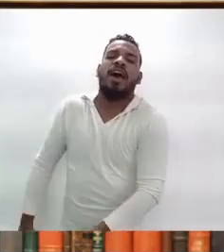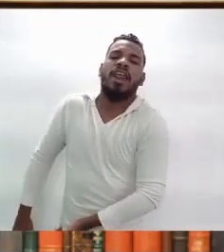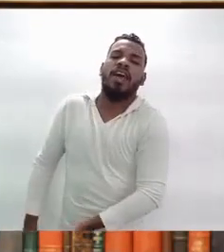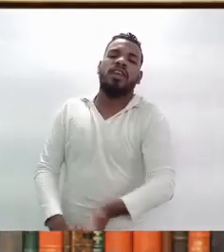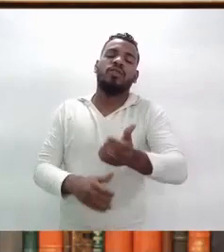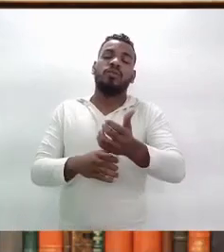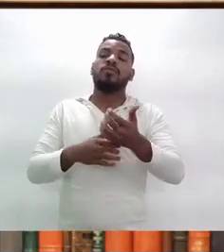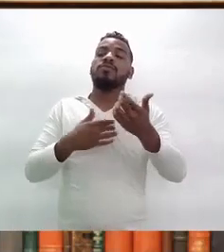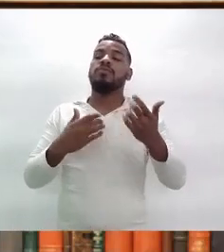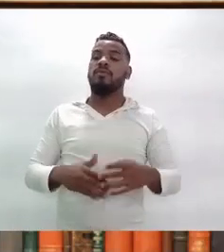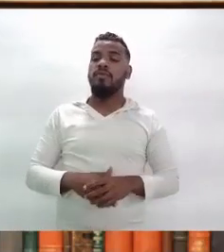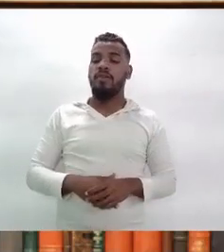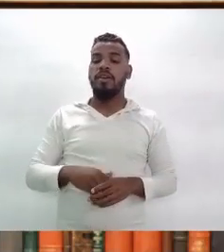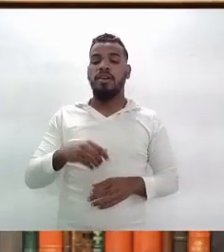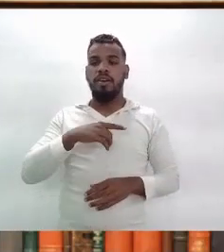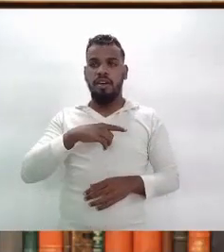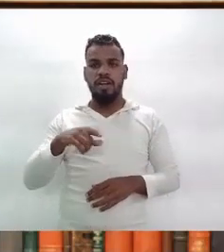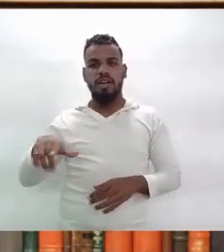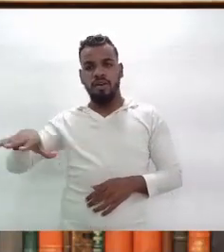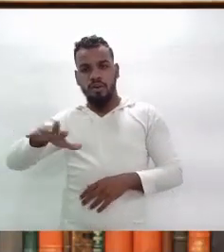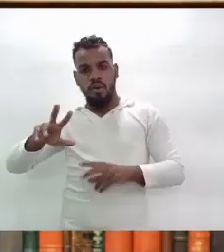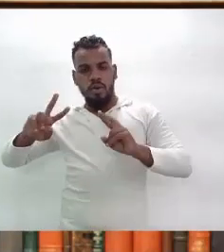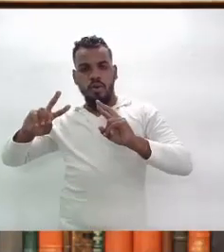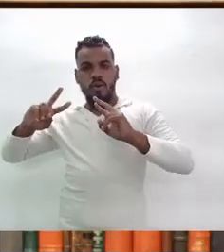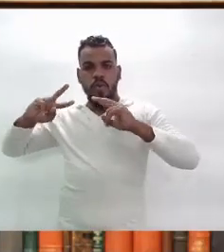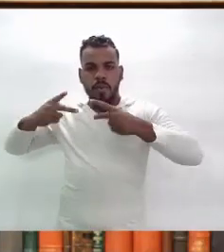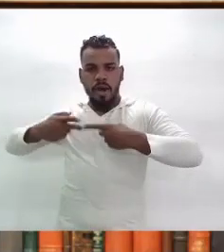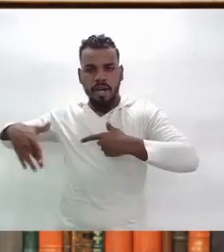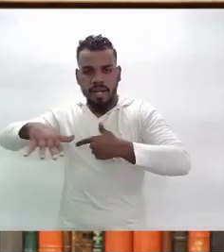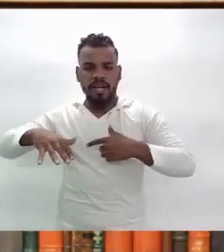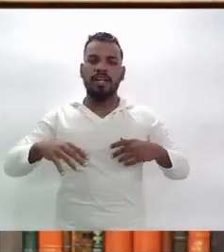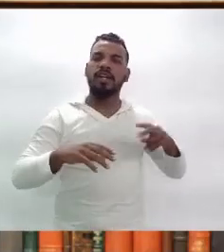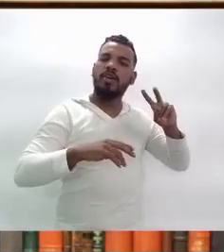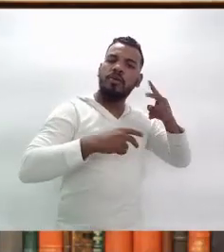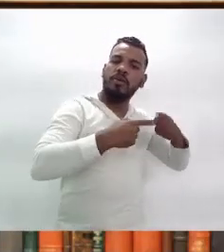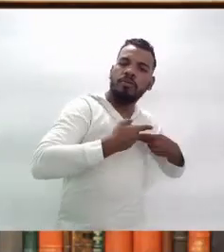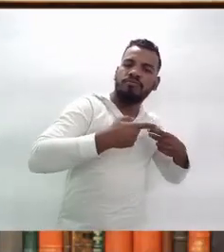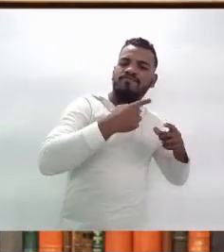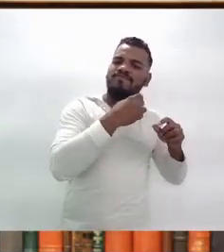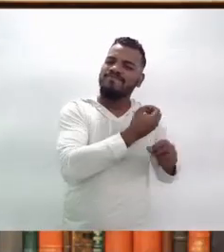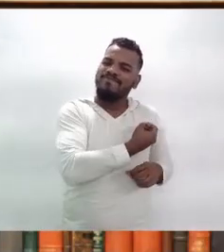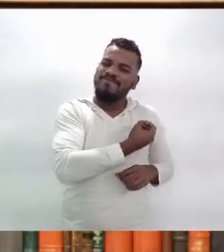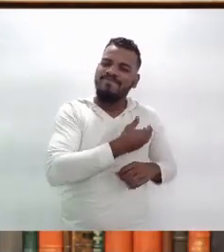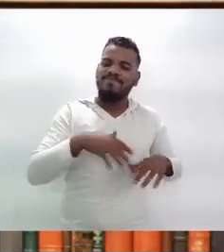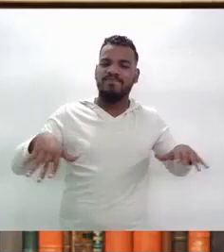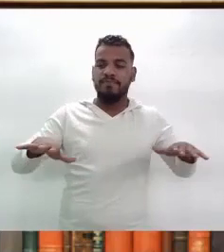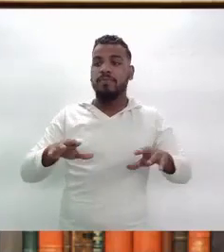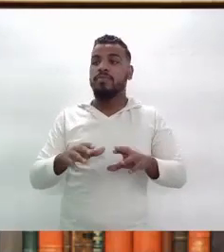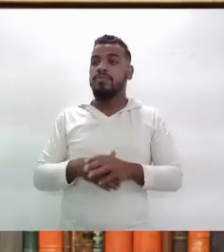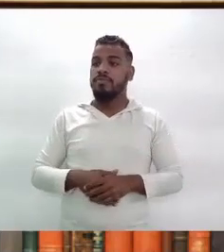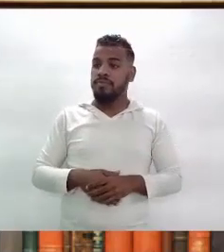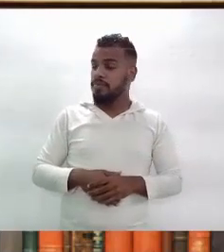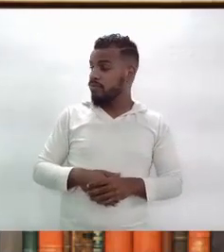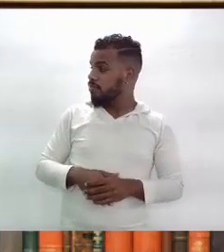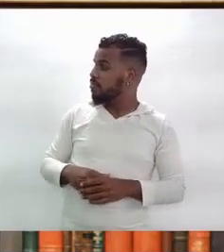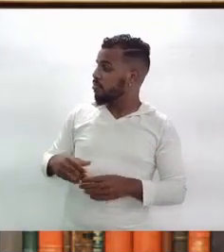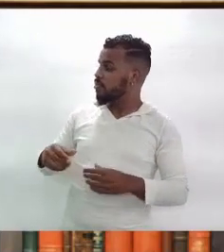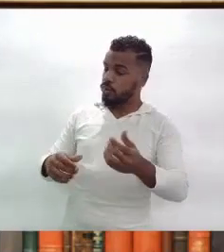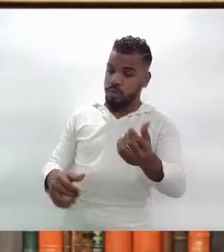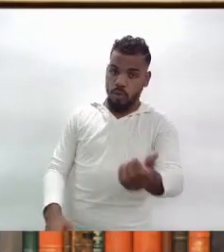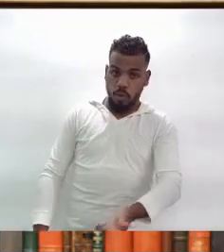justamente a questão, a exatas e a área de humanas, não é isso? Pois é. E antes... E aproveitando, viu, prof, o